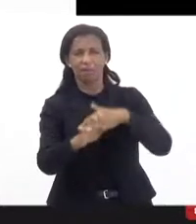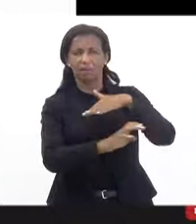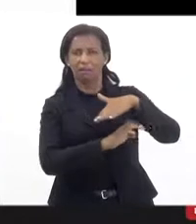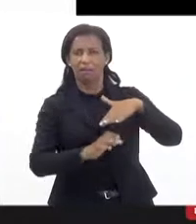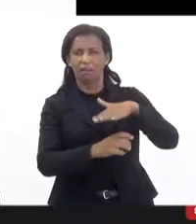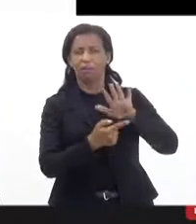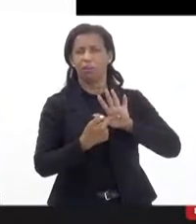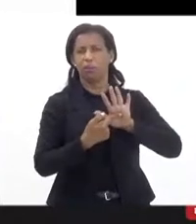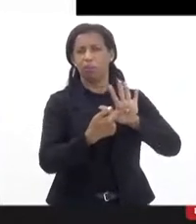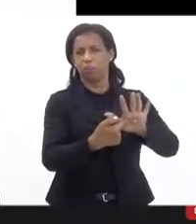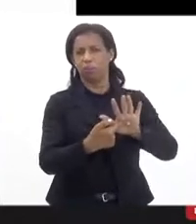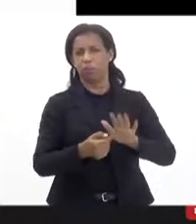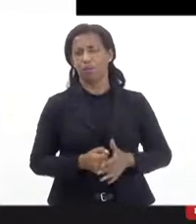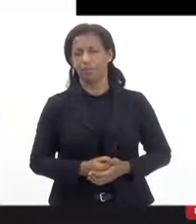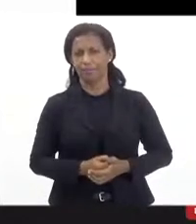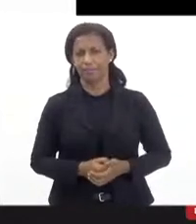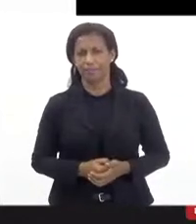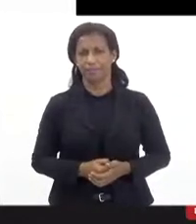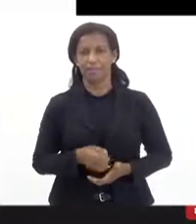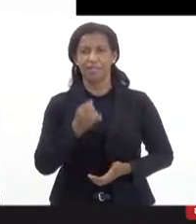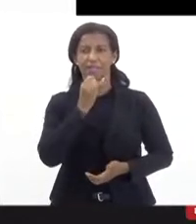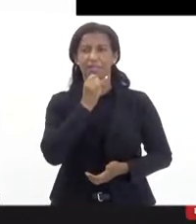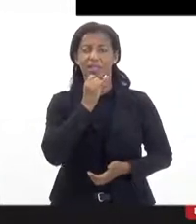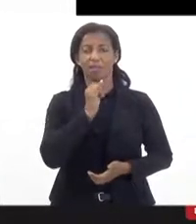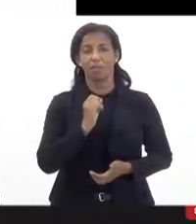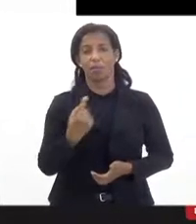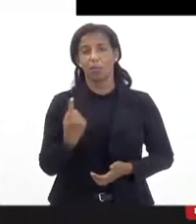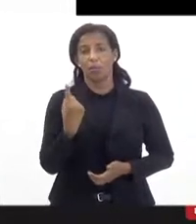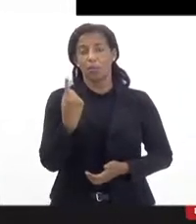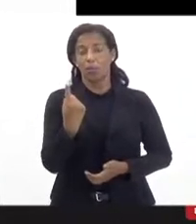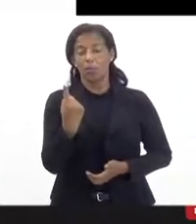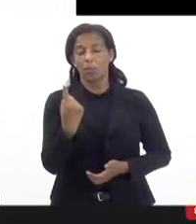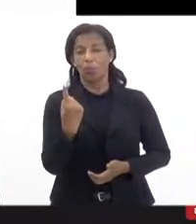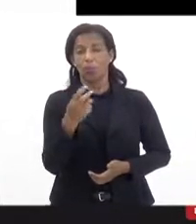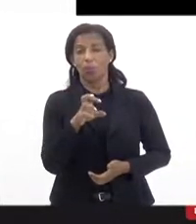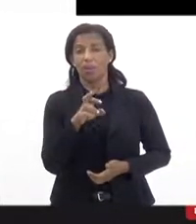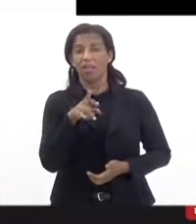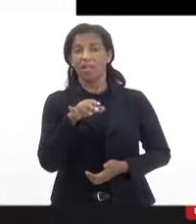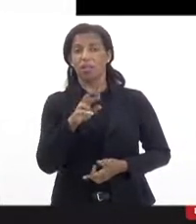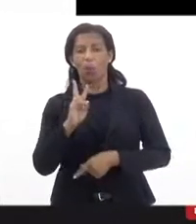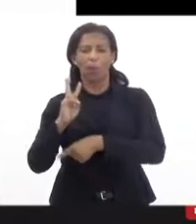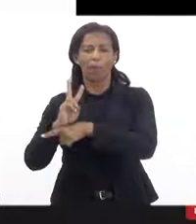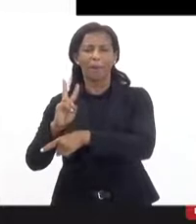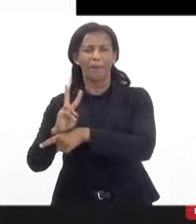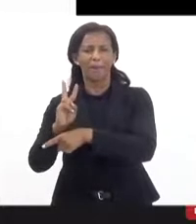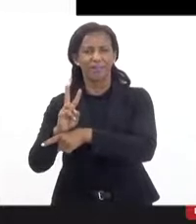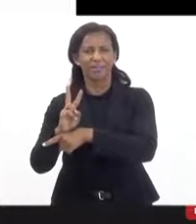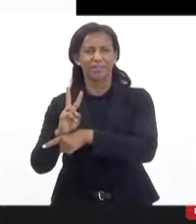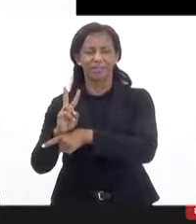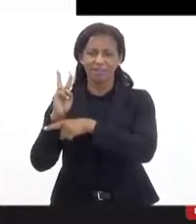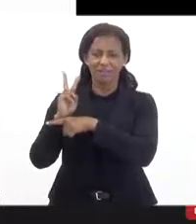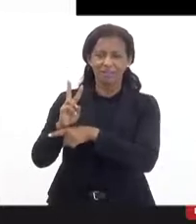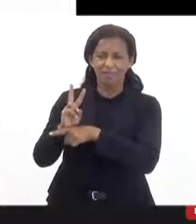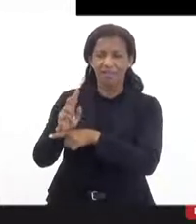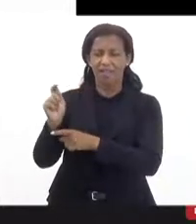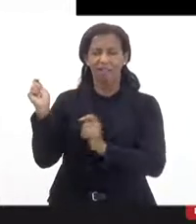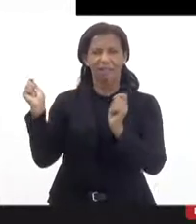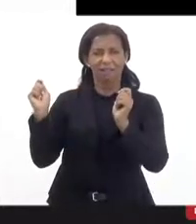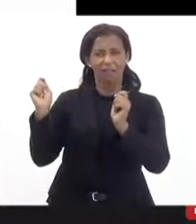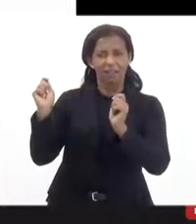essa demonstração. Então, por exemplo, um credor de empréstimo ele pode avaliar uma determinada informação e julgar que ela é